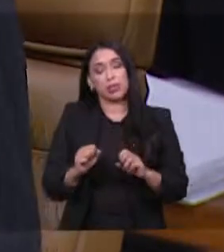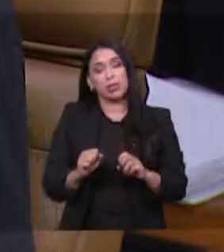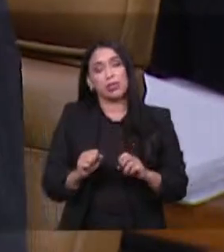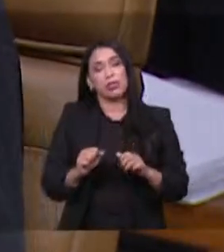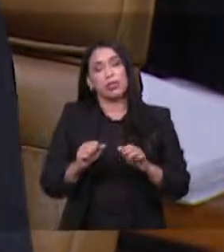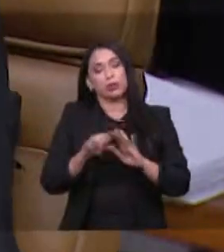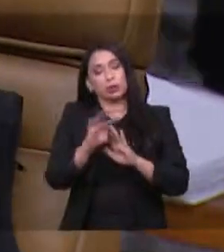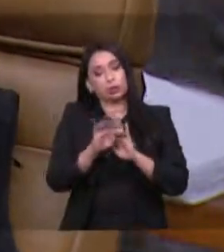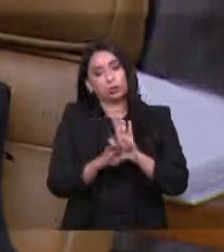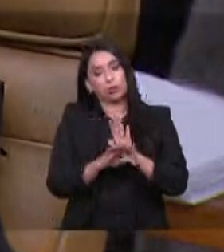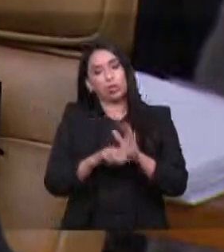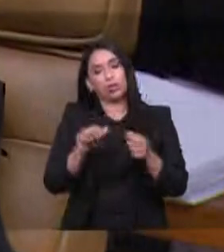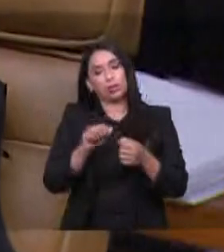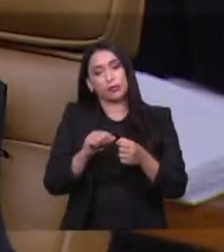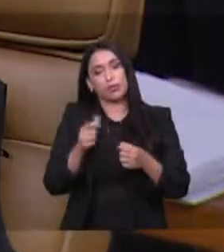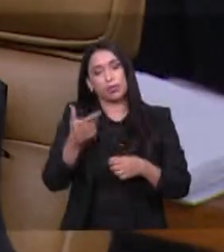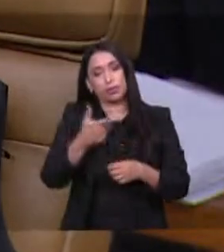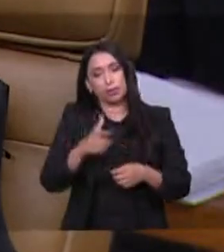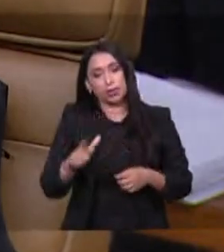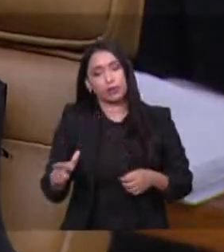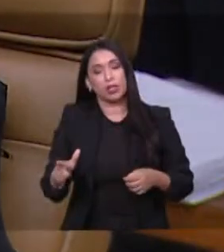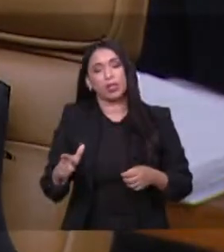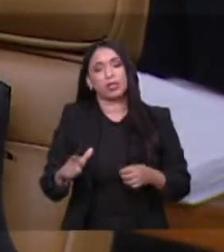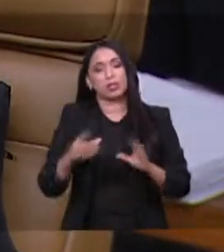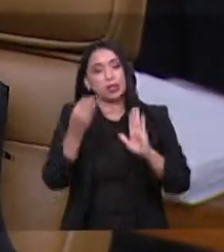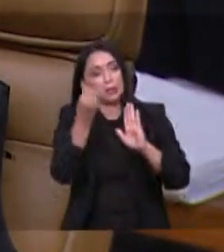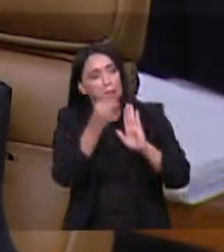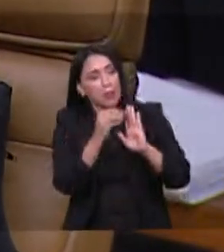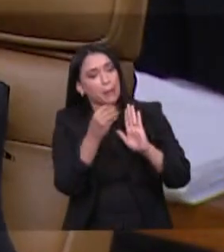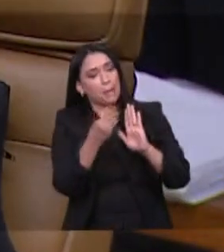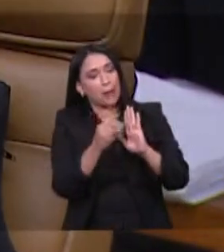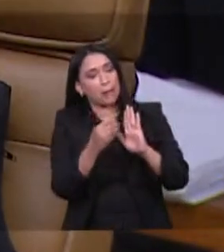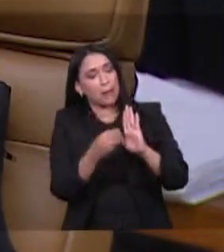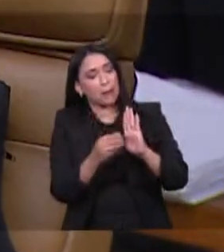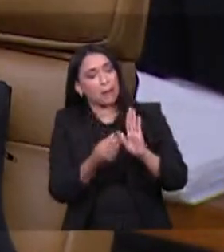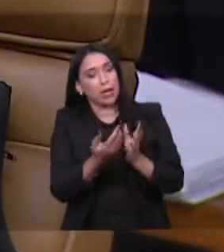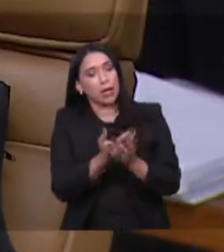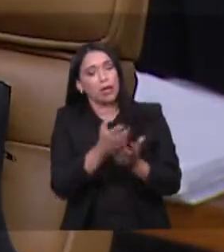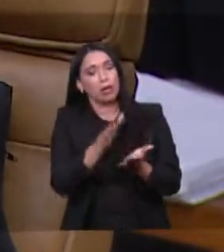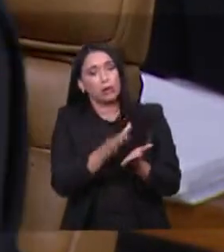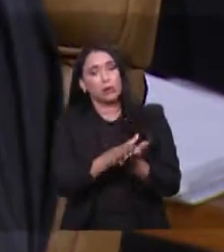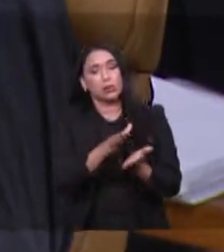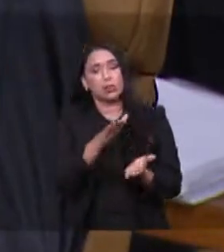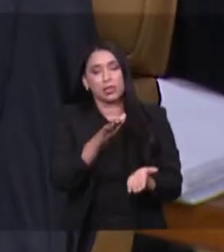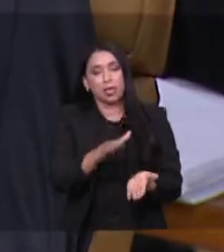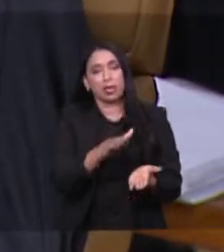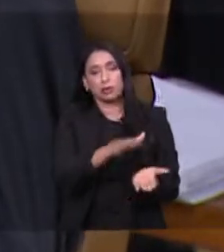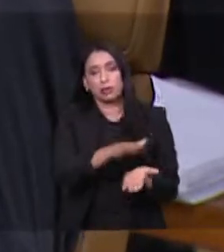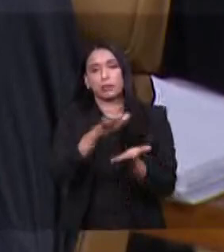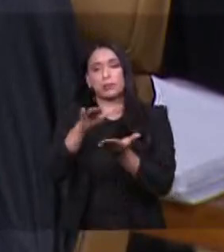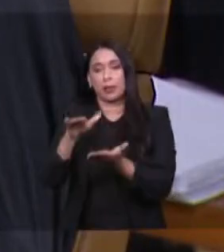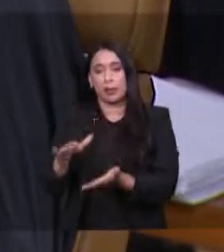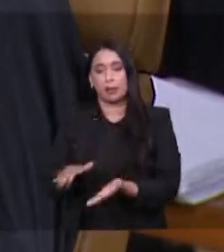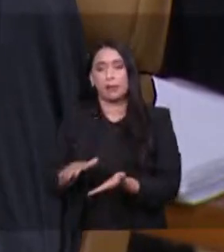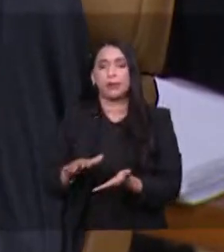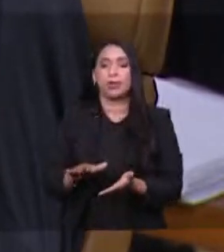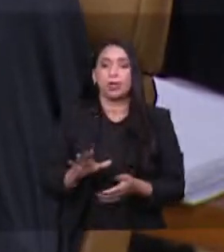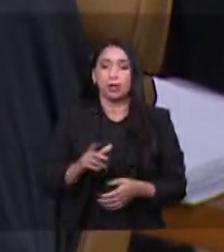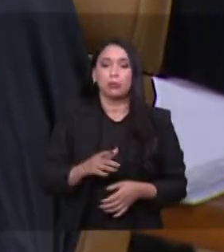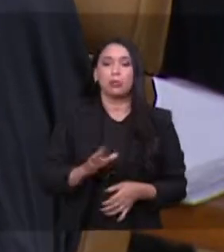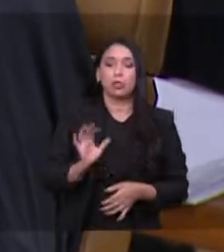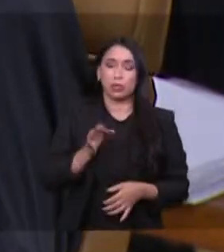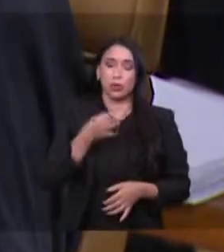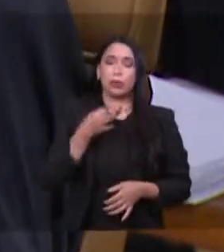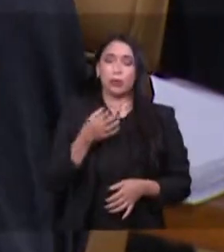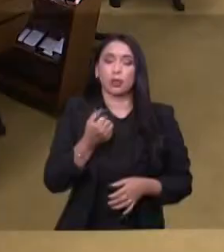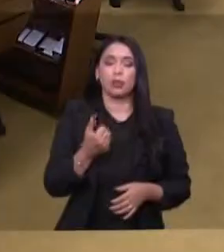para redigir e colocar, explicitar que os autos deverão ser revertidos. Perfeito. Mas a ideia é